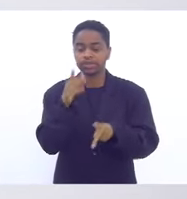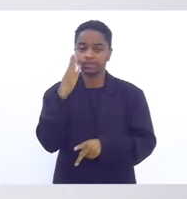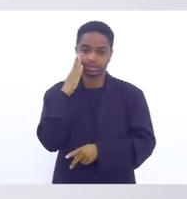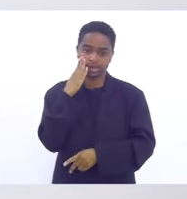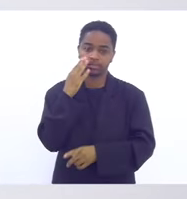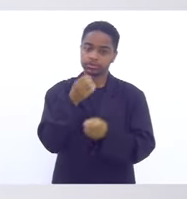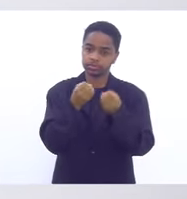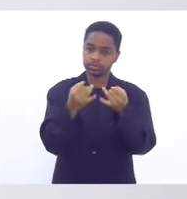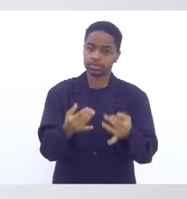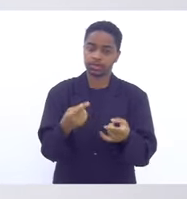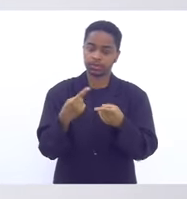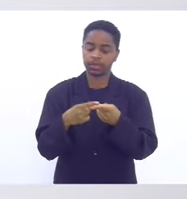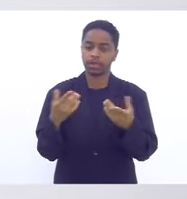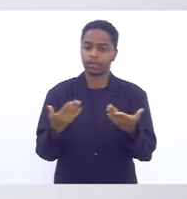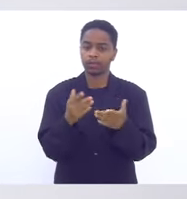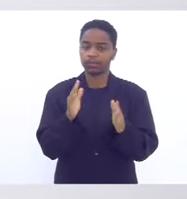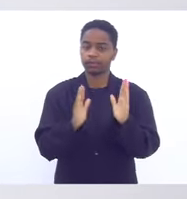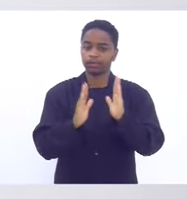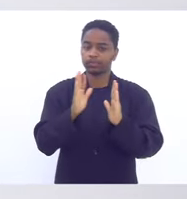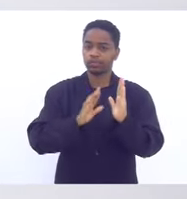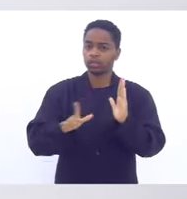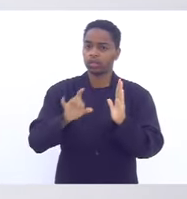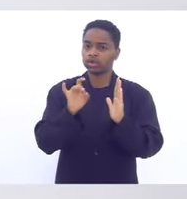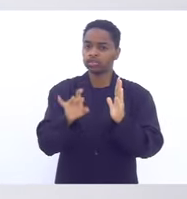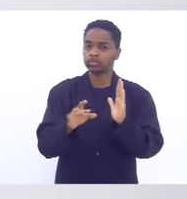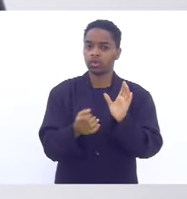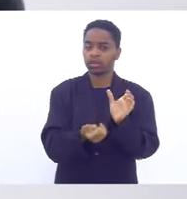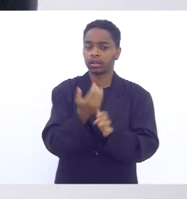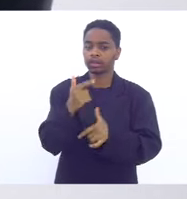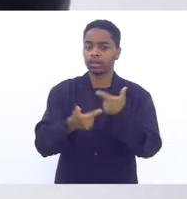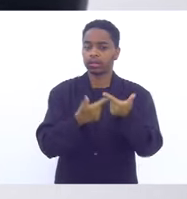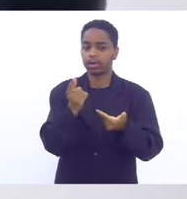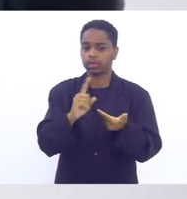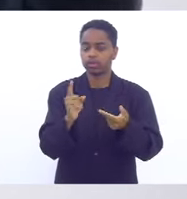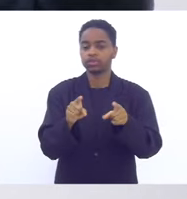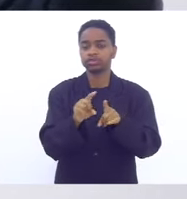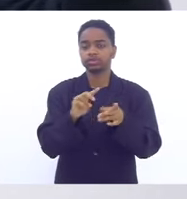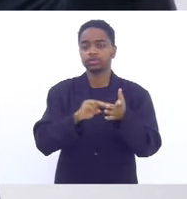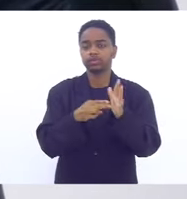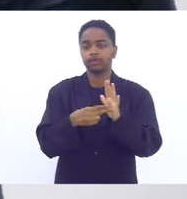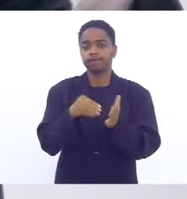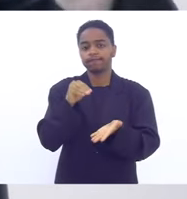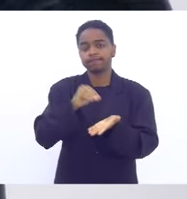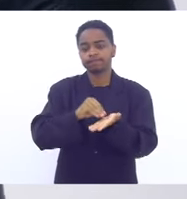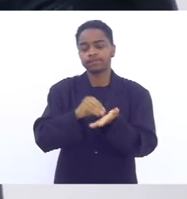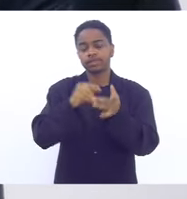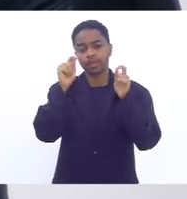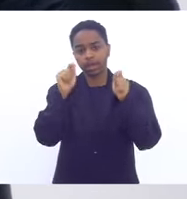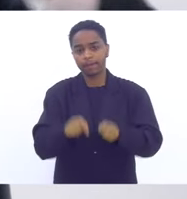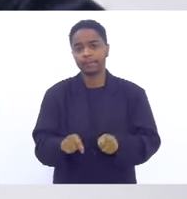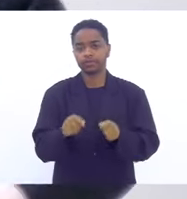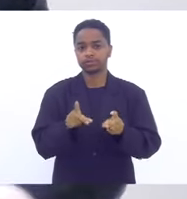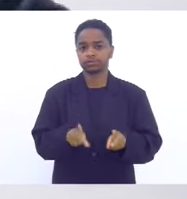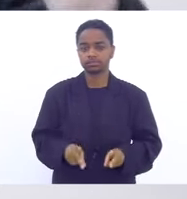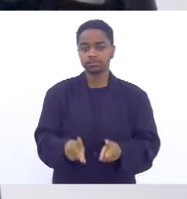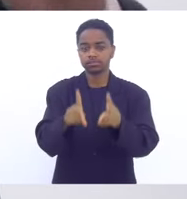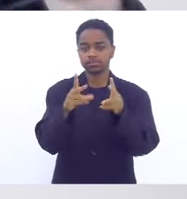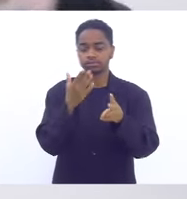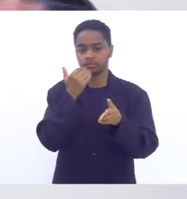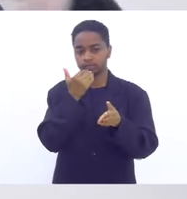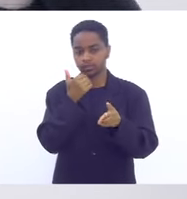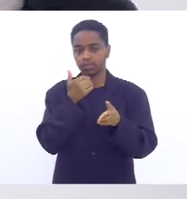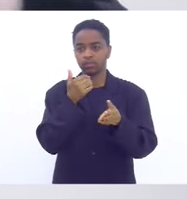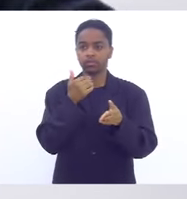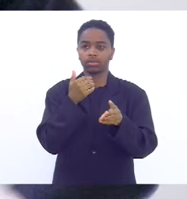bem, porque a gente chegou no momento que não é só questão de geração de emprego, é a questão de falta de capacidade de manter a alimentação,